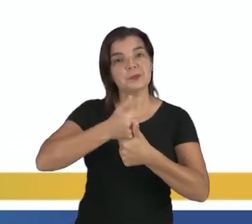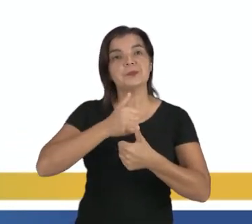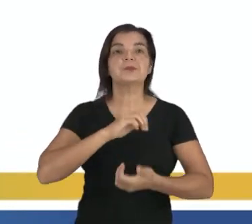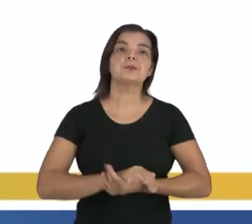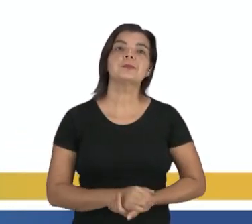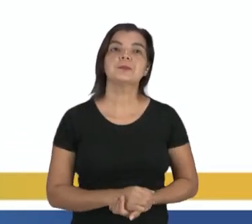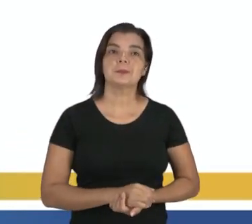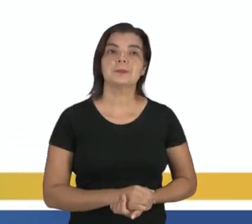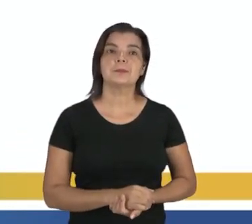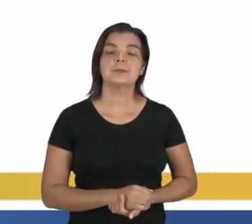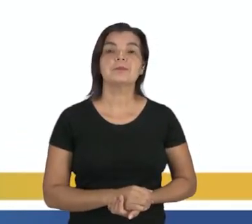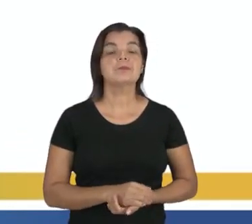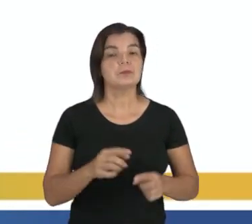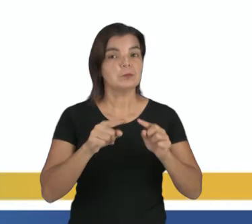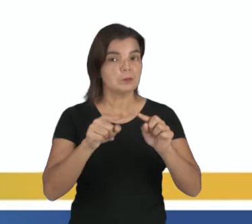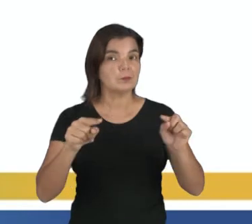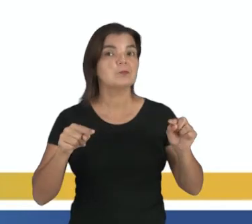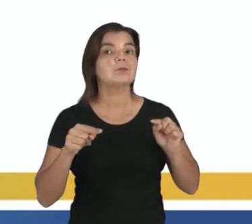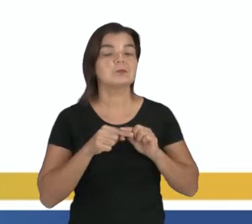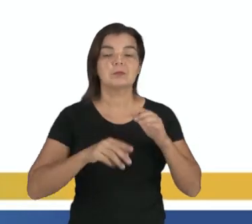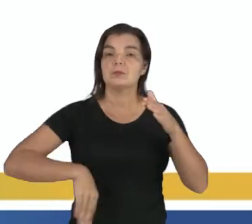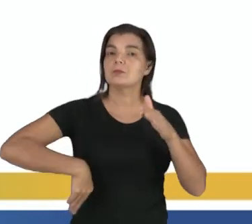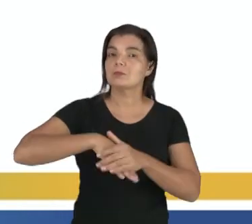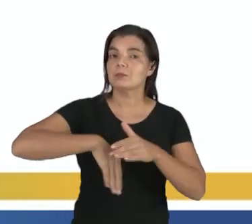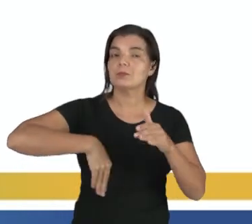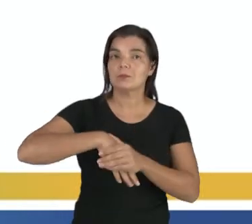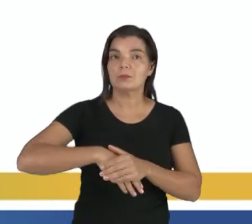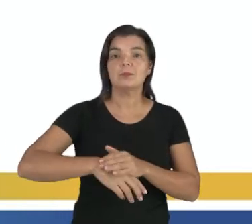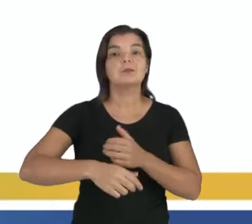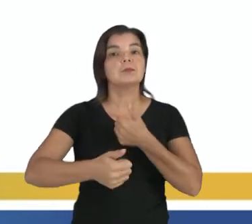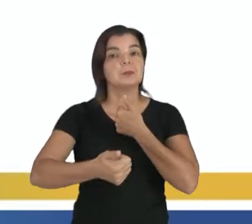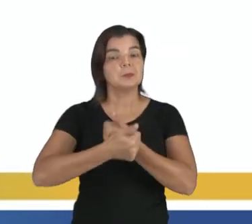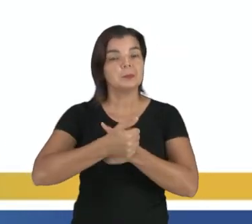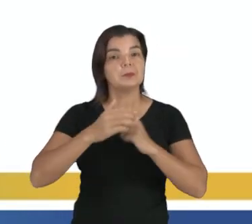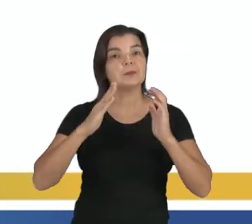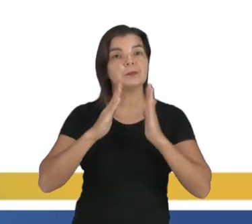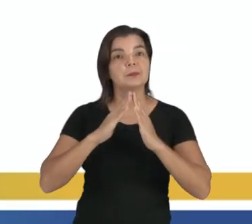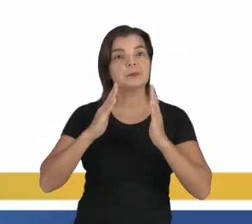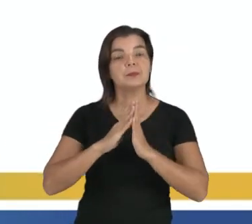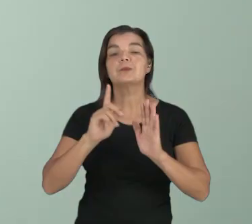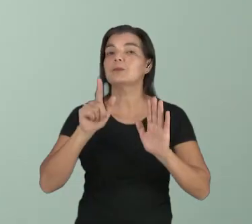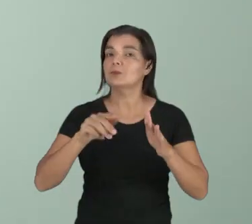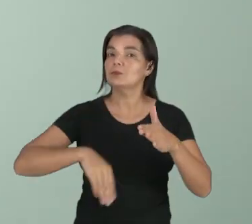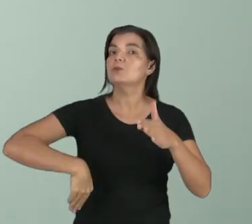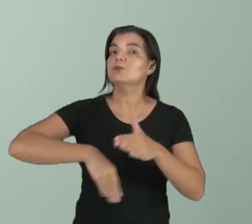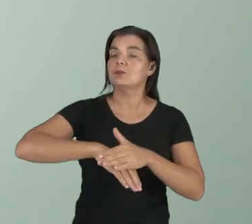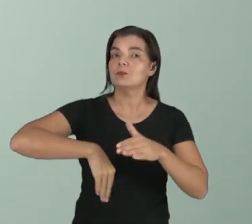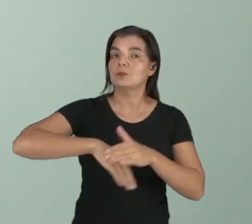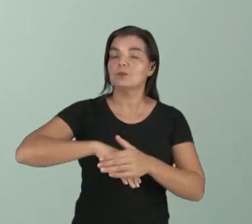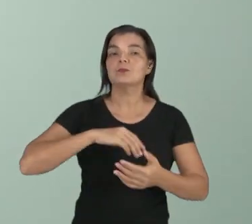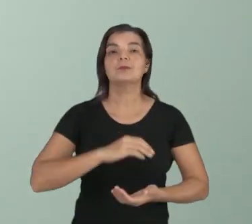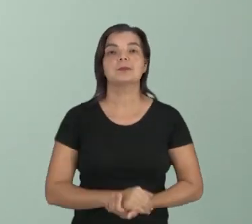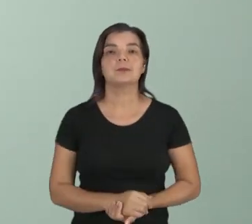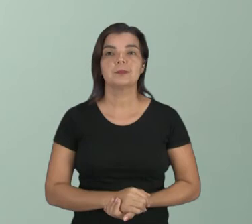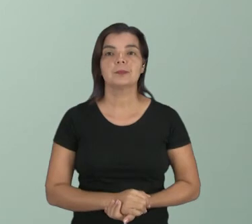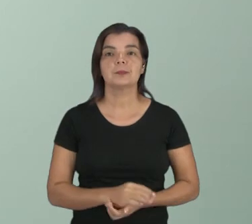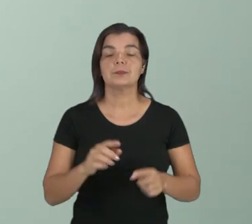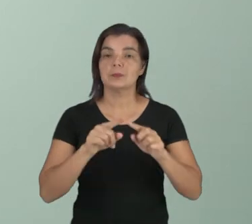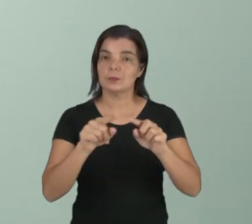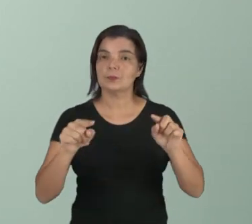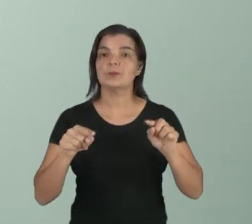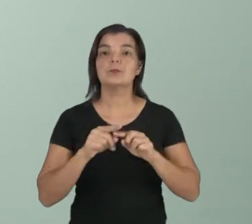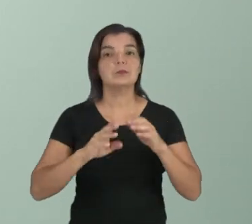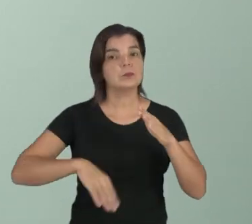de futebol. O campo de futebol onde eu jogo fica perto de casa. Eu jogo no campo de futebol. O campo